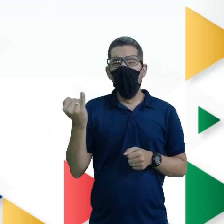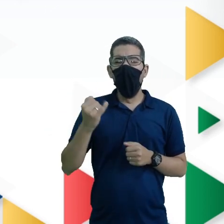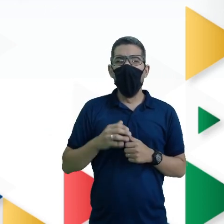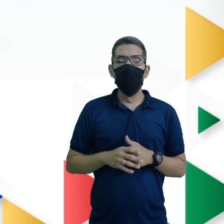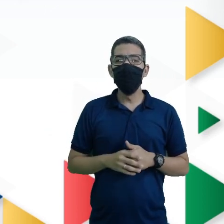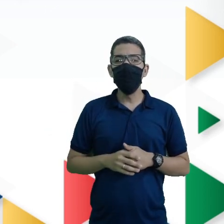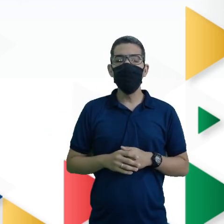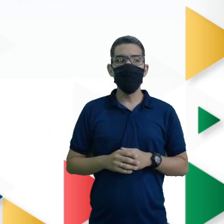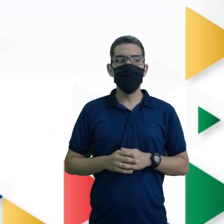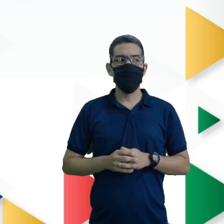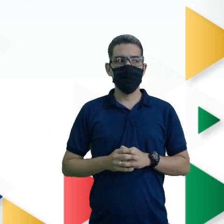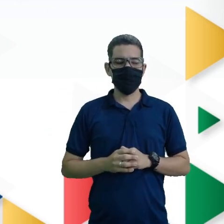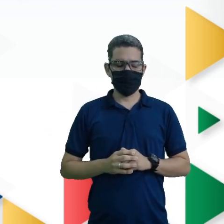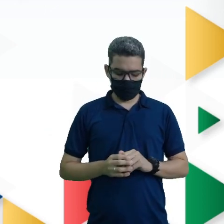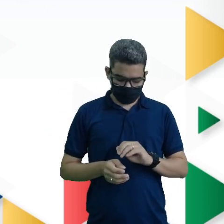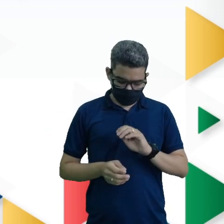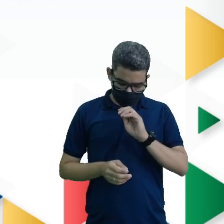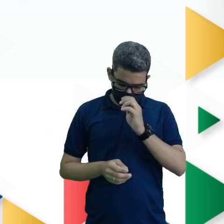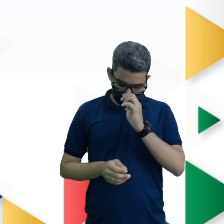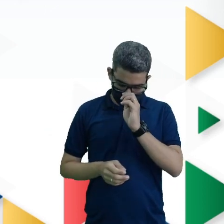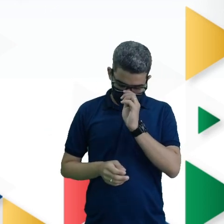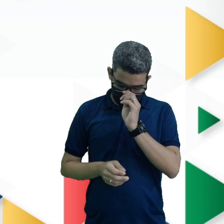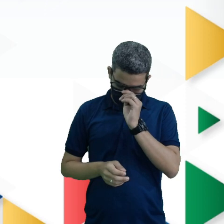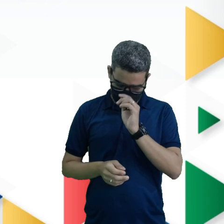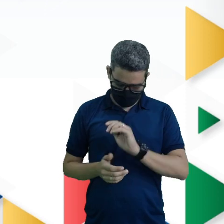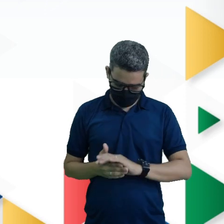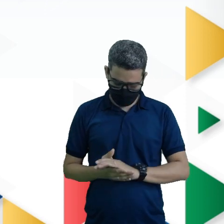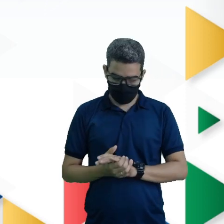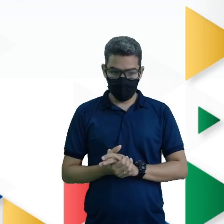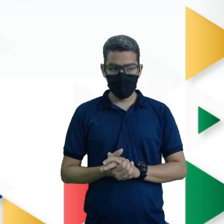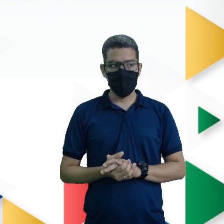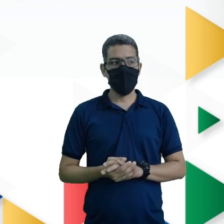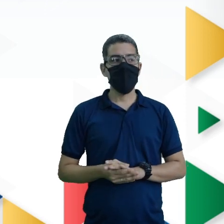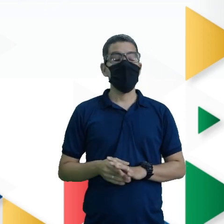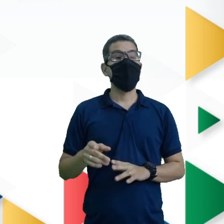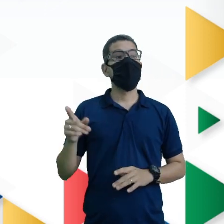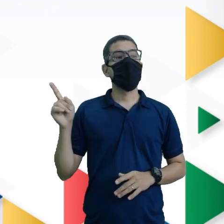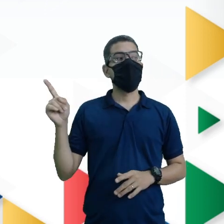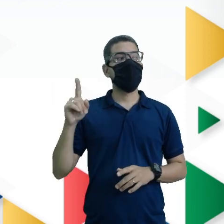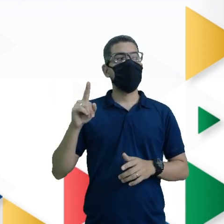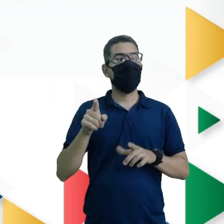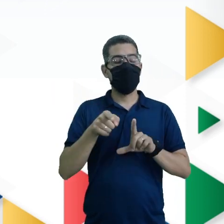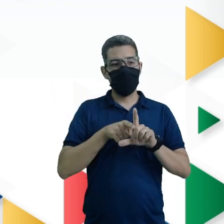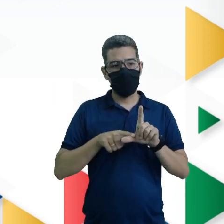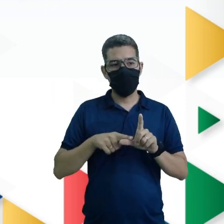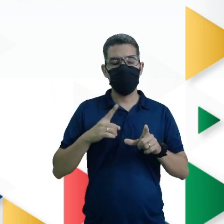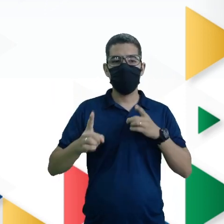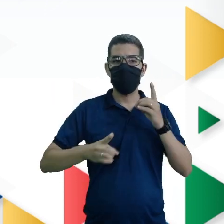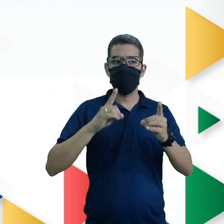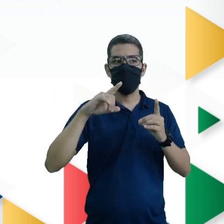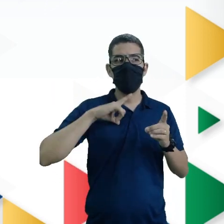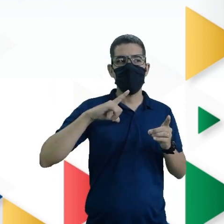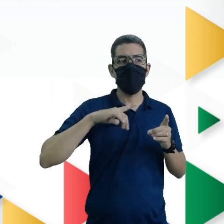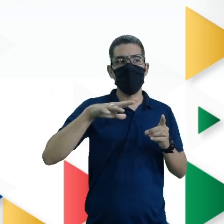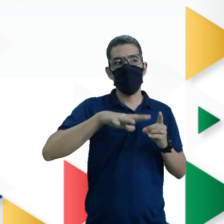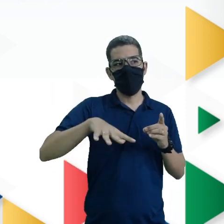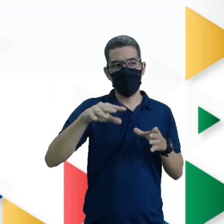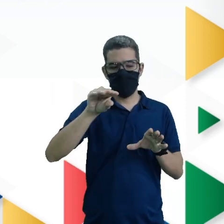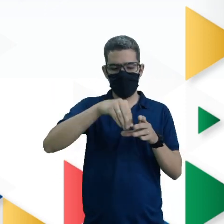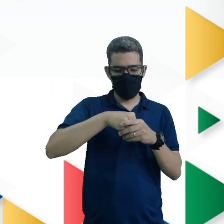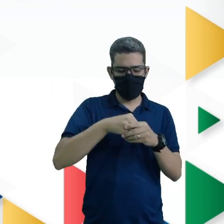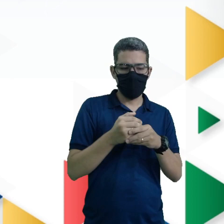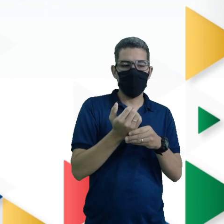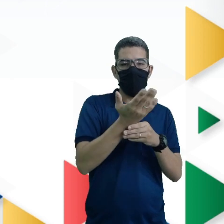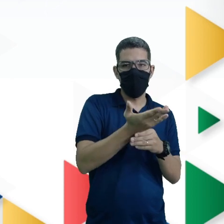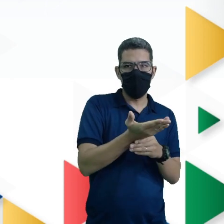vamos lá para ângulos dinâmicos, ok? E nele eu tenho região interna e externa.